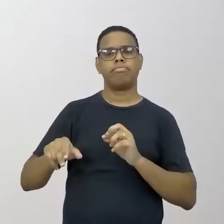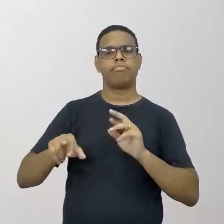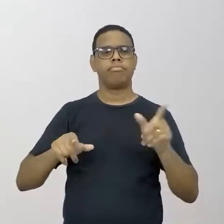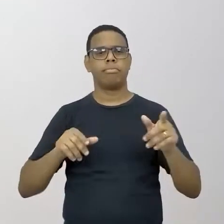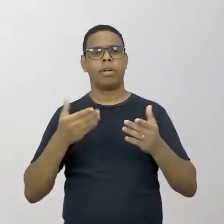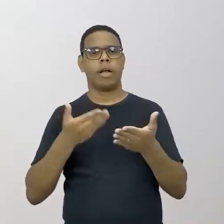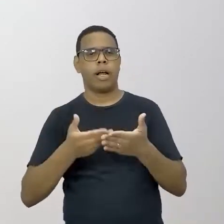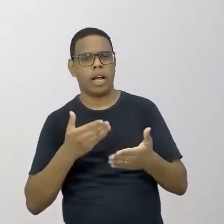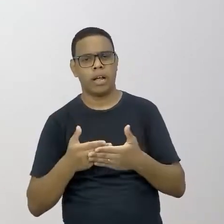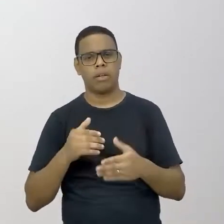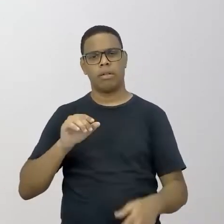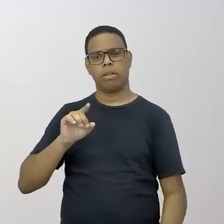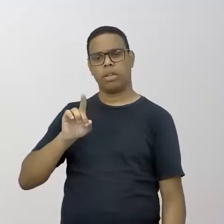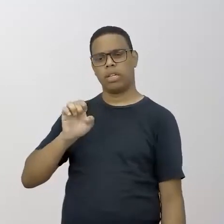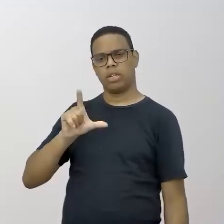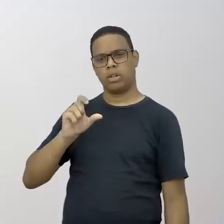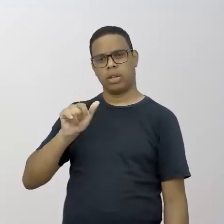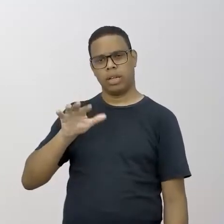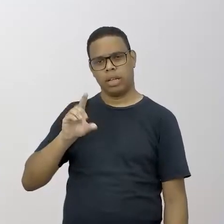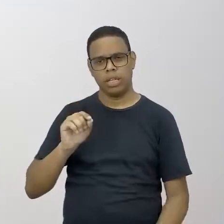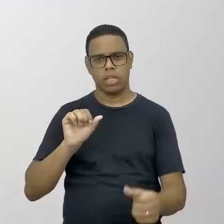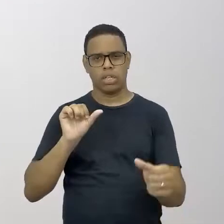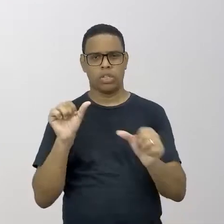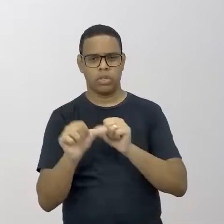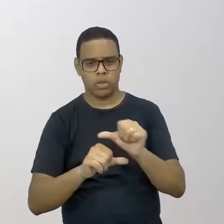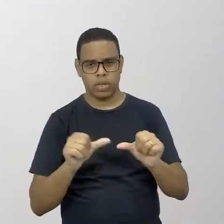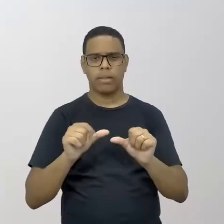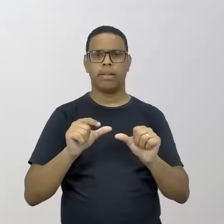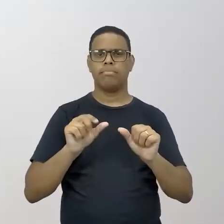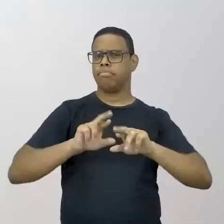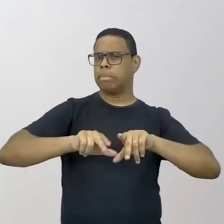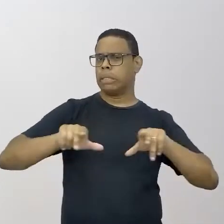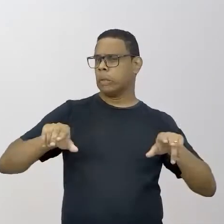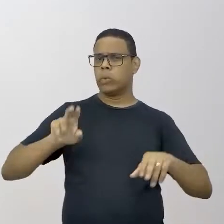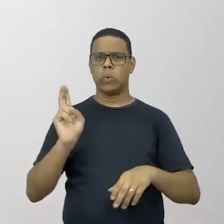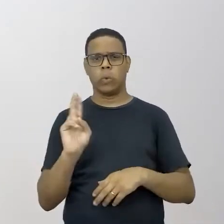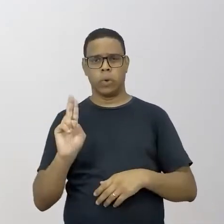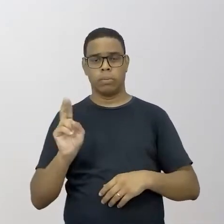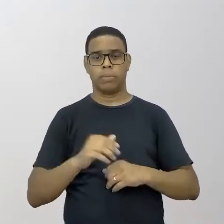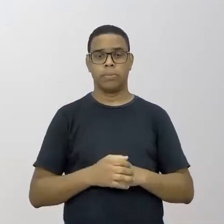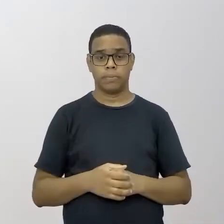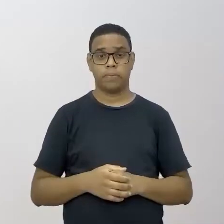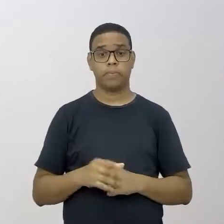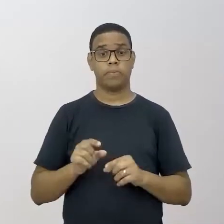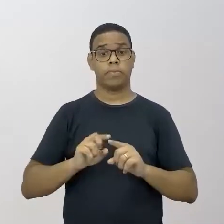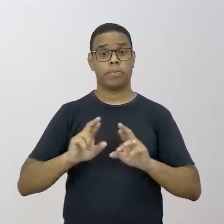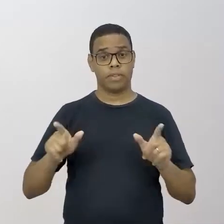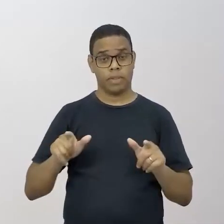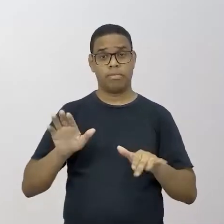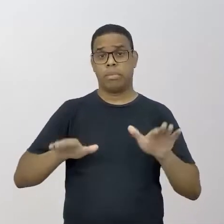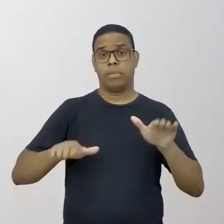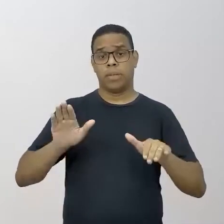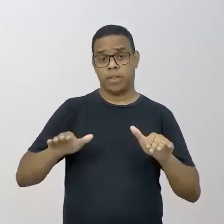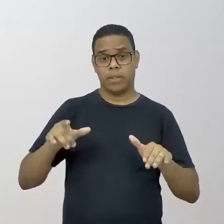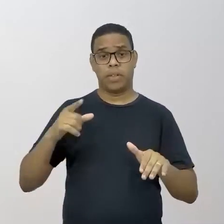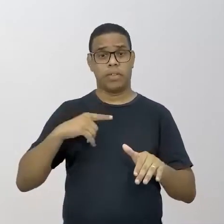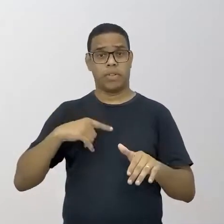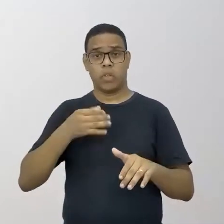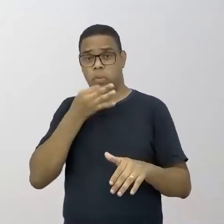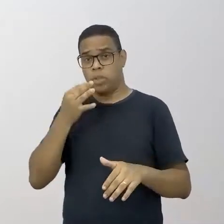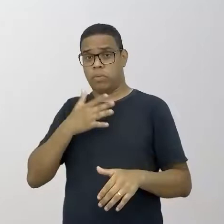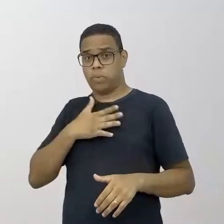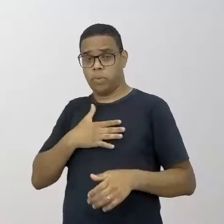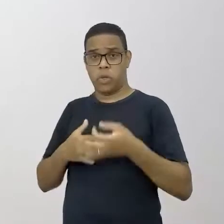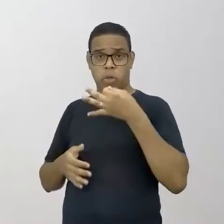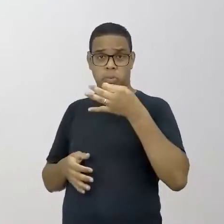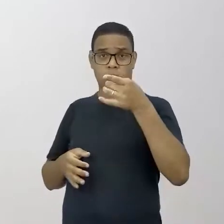ou deslocado, trocado, ele é problemático, né? Porque diferente é relativo, o que é diferente para mim pode não ser